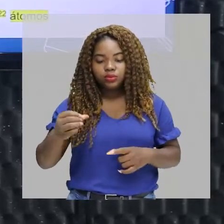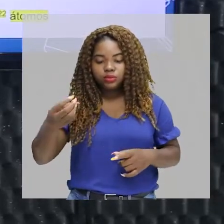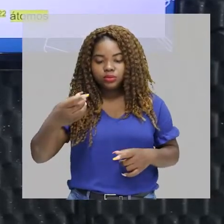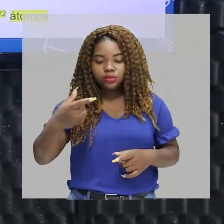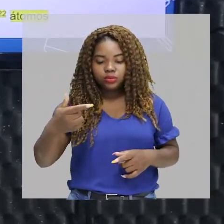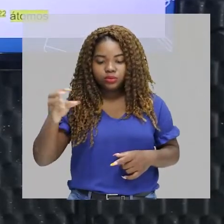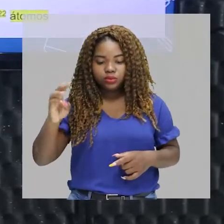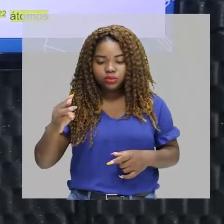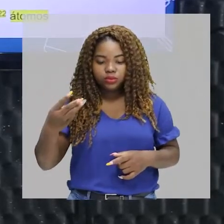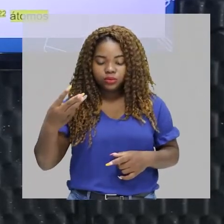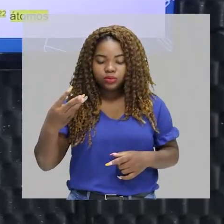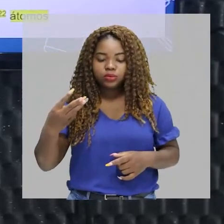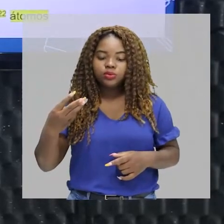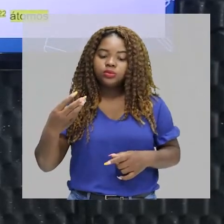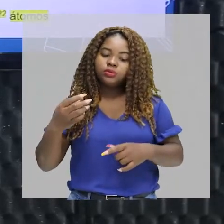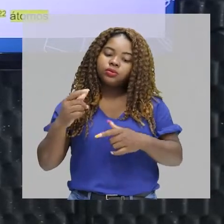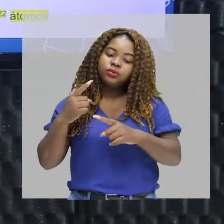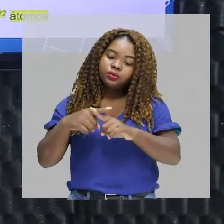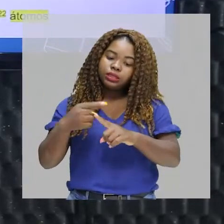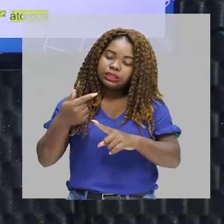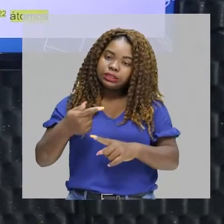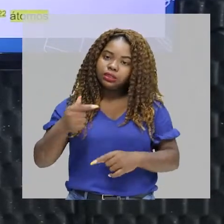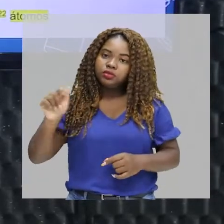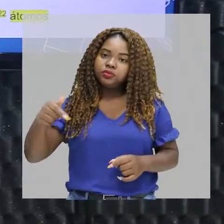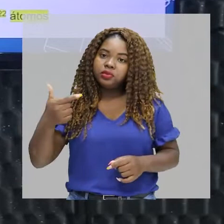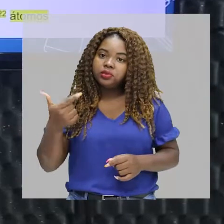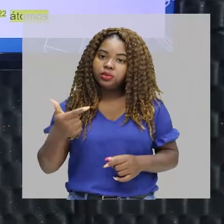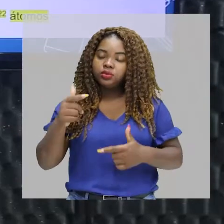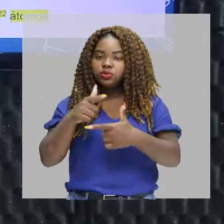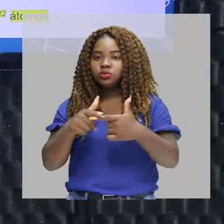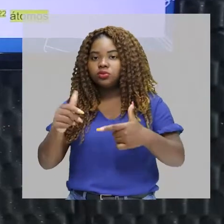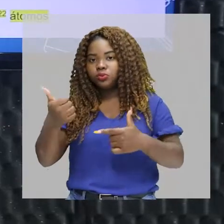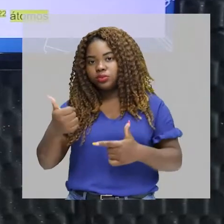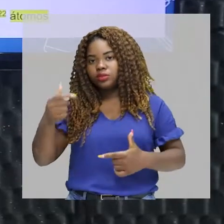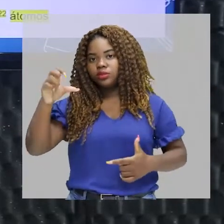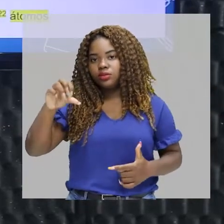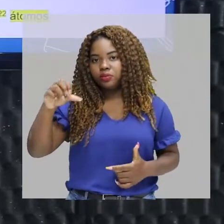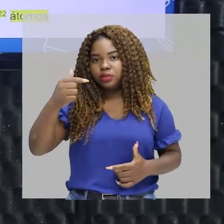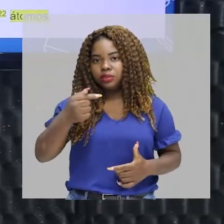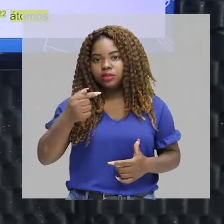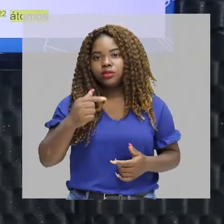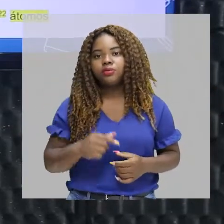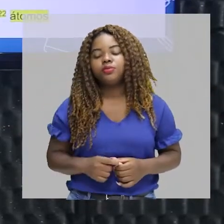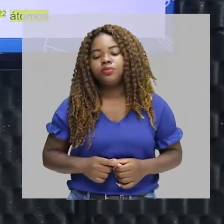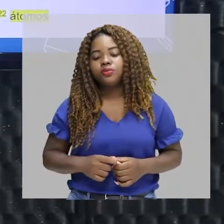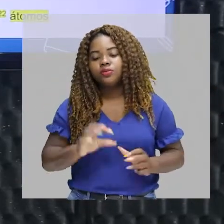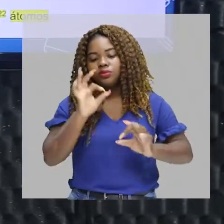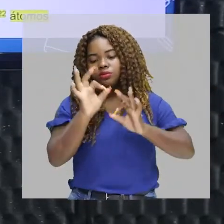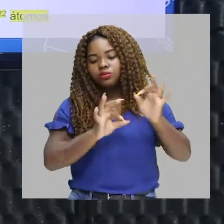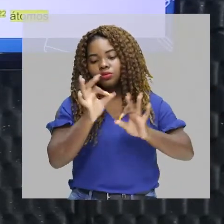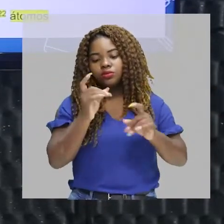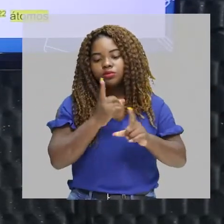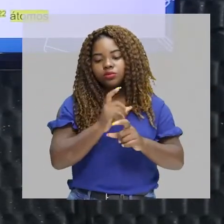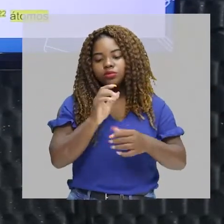dividido por 197. Tudo bem? Fazendo os cálculos, o que eu encontrei?